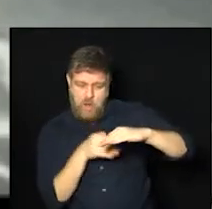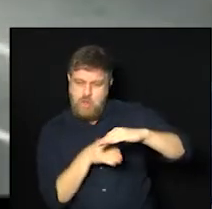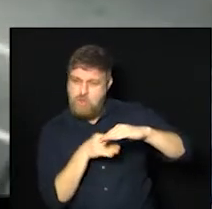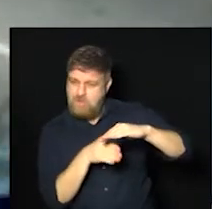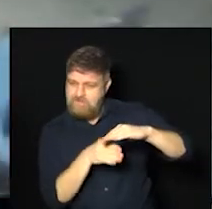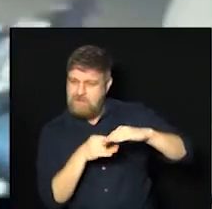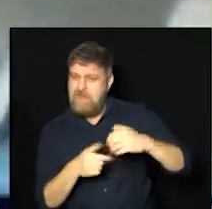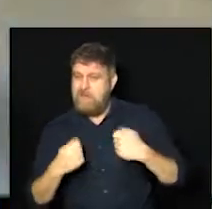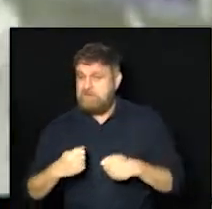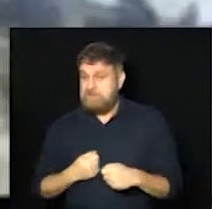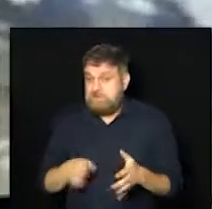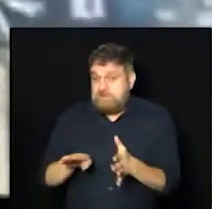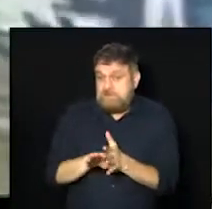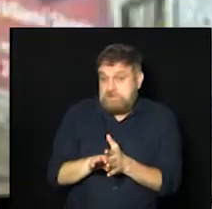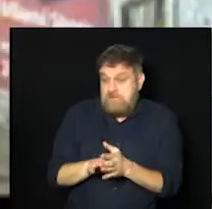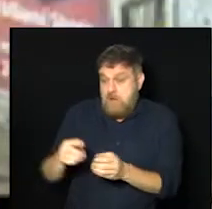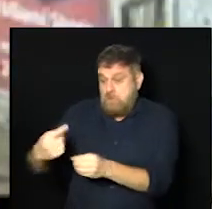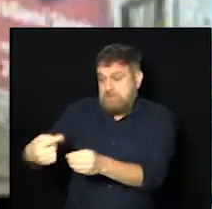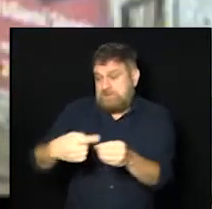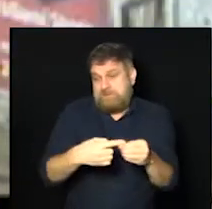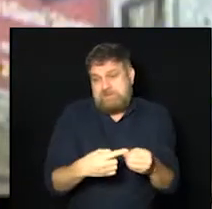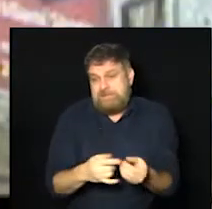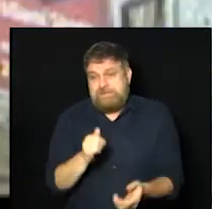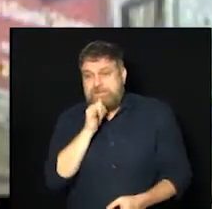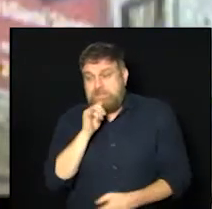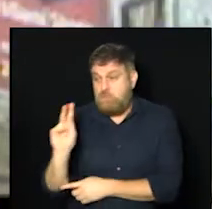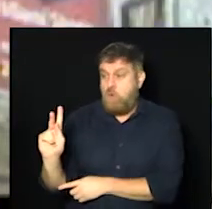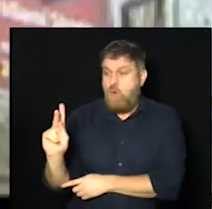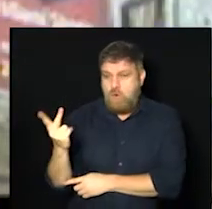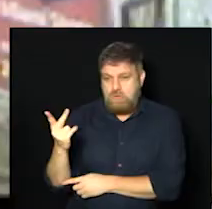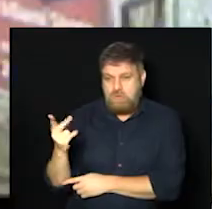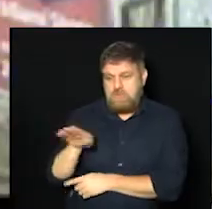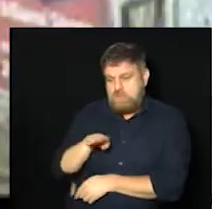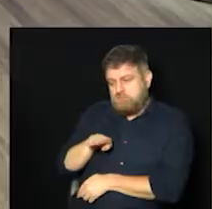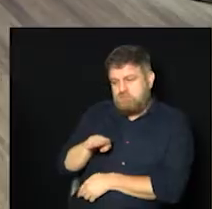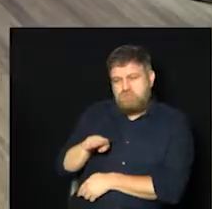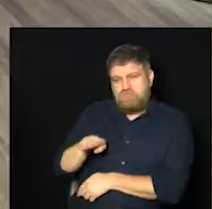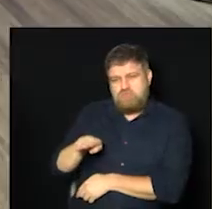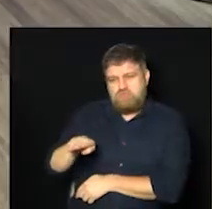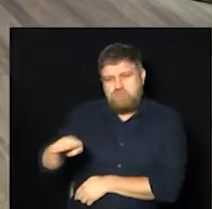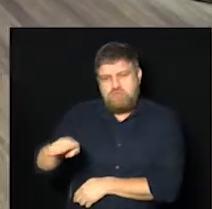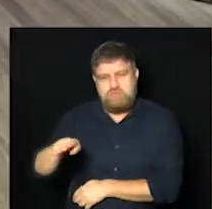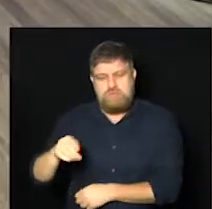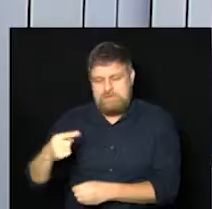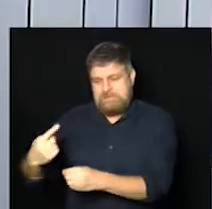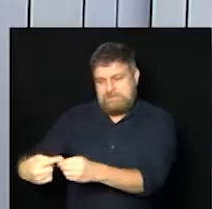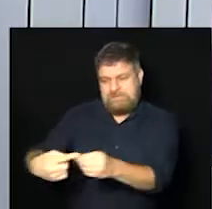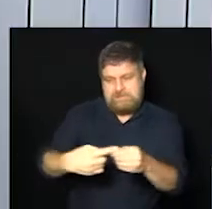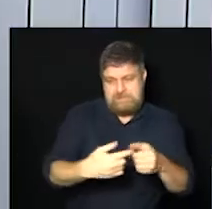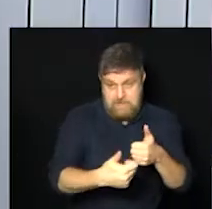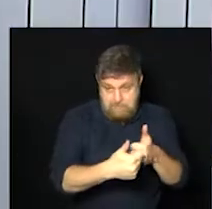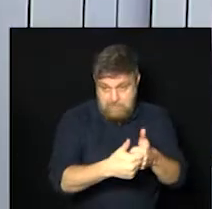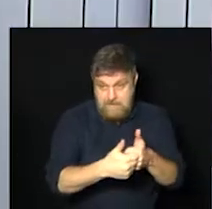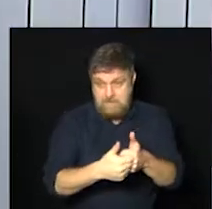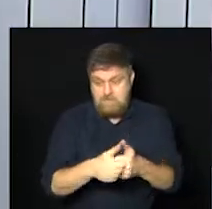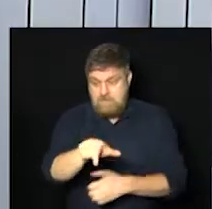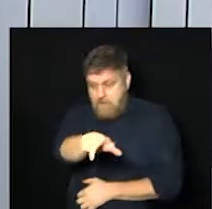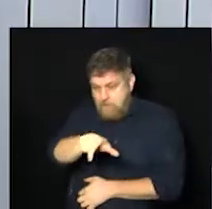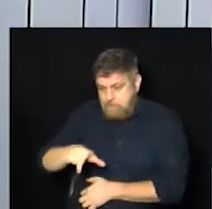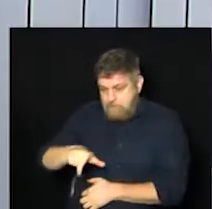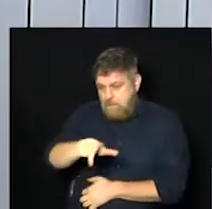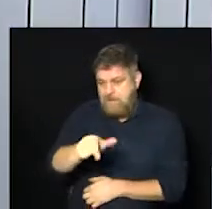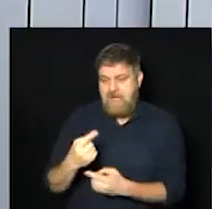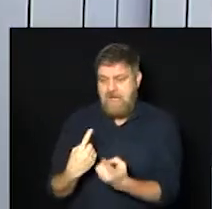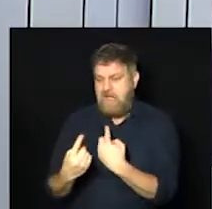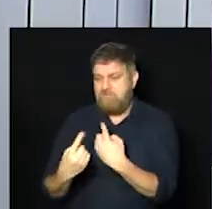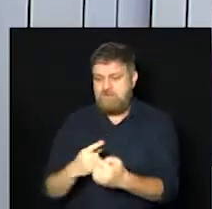ou até as cidades vizinhas, como Hortolândia e demais cidades, municípios, você pode contar também com a